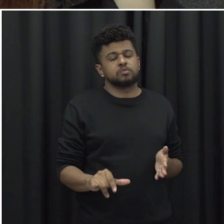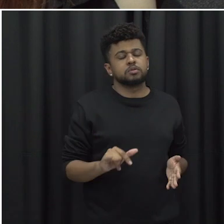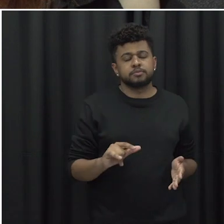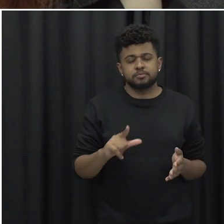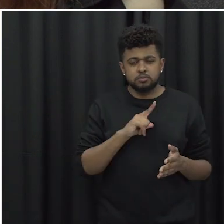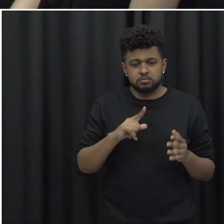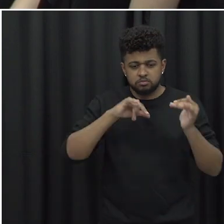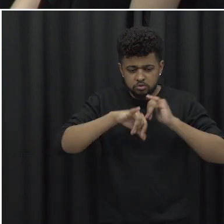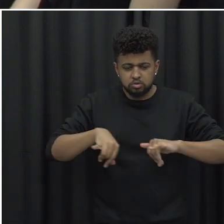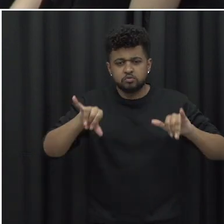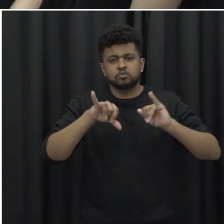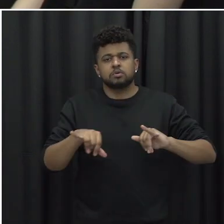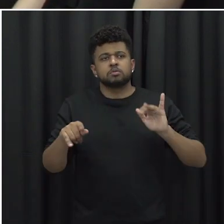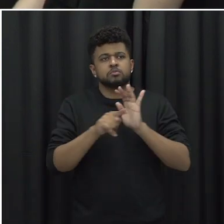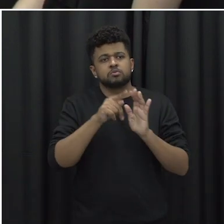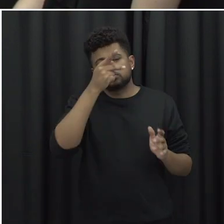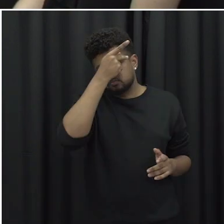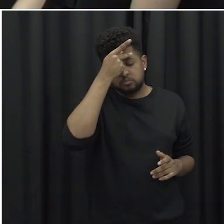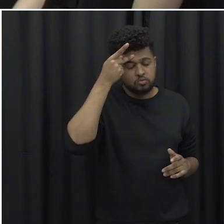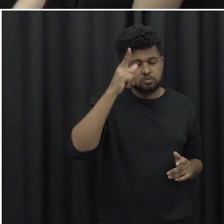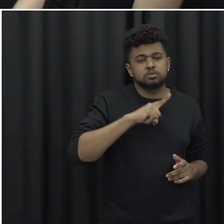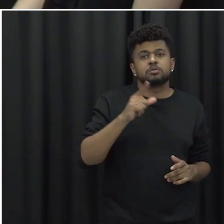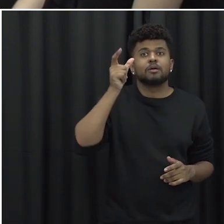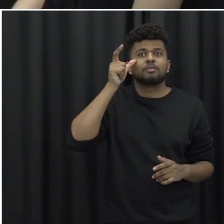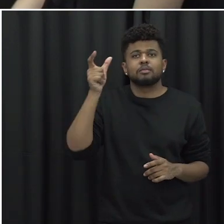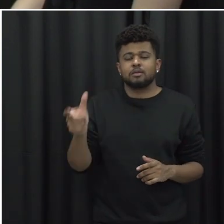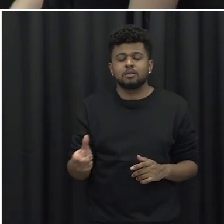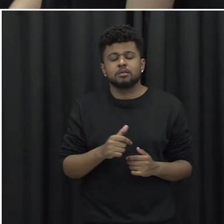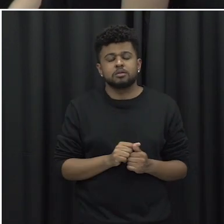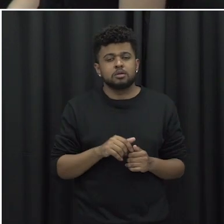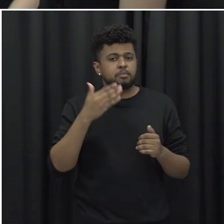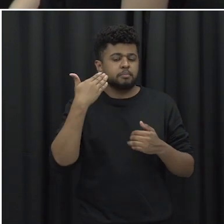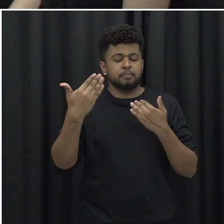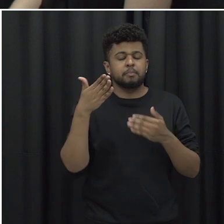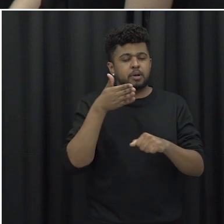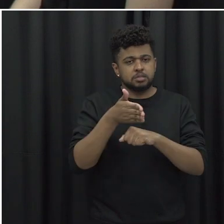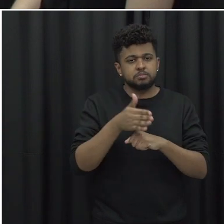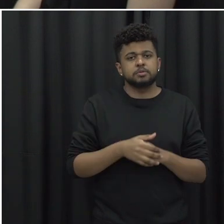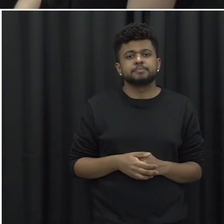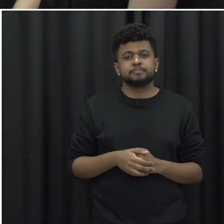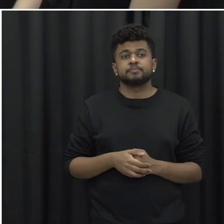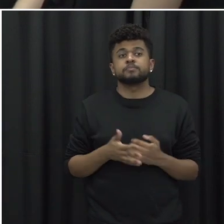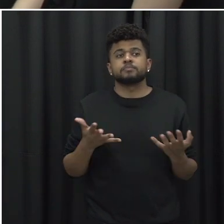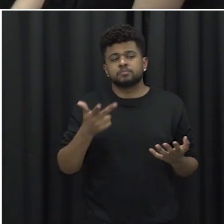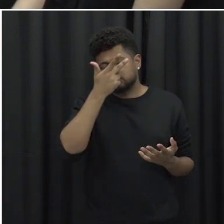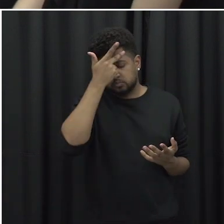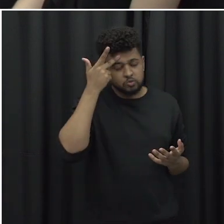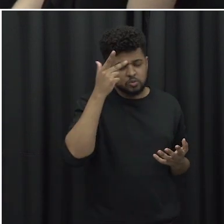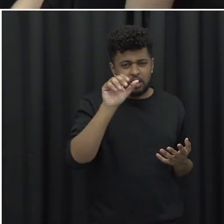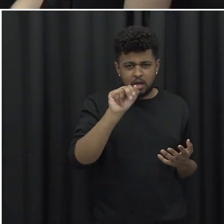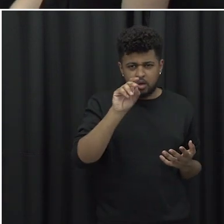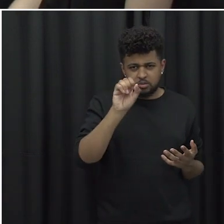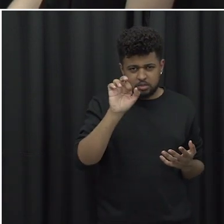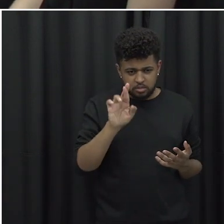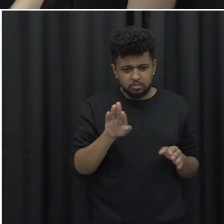Sim, e no caso das pesquisas com Alzheimer e Parkinson, hoje a gente já está com as pesquisas submetidas ao Comitê de Ética, né? Nós temos uma previsão